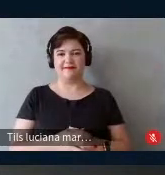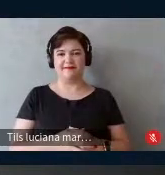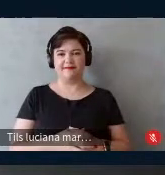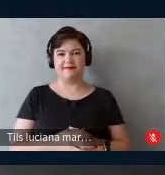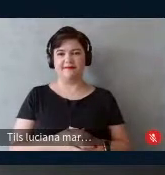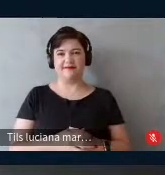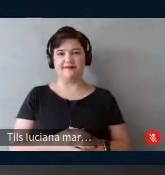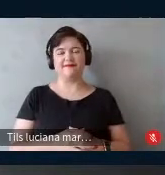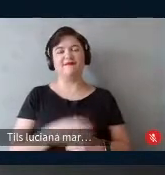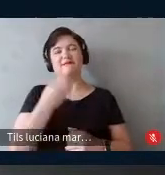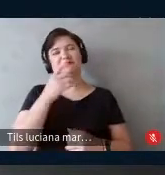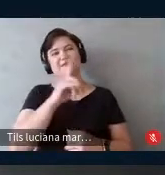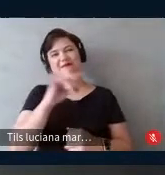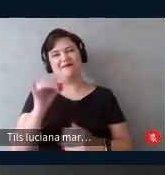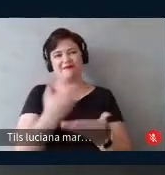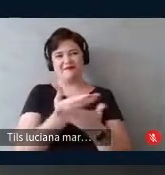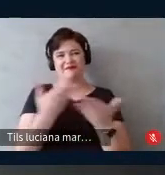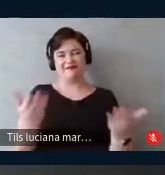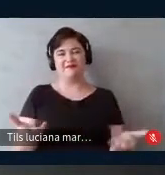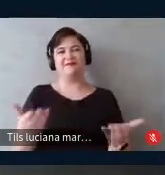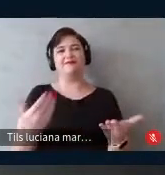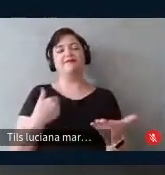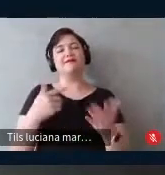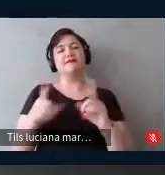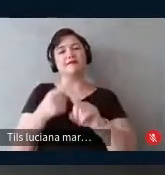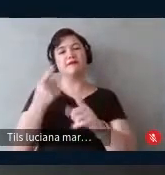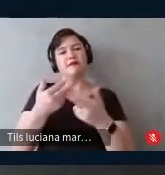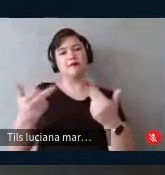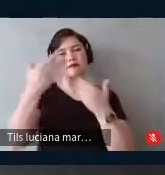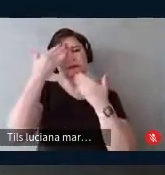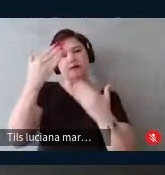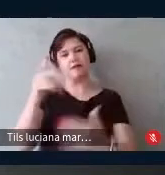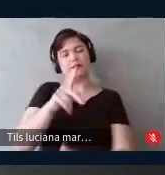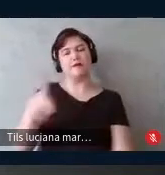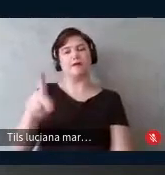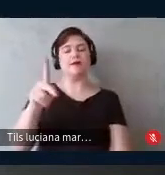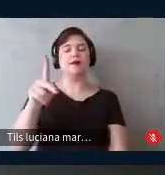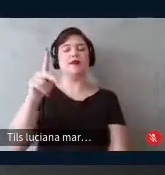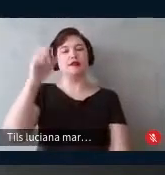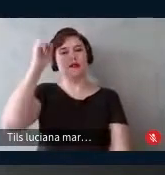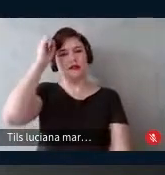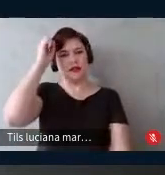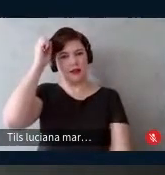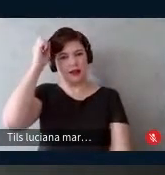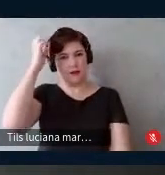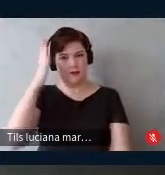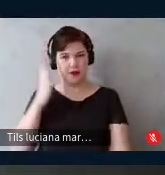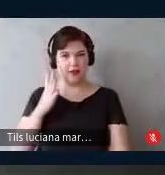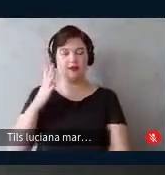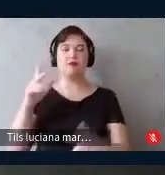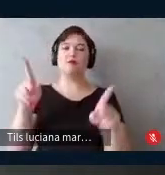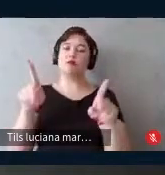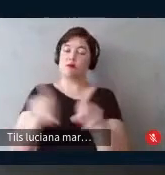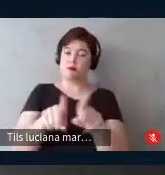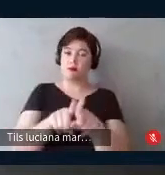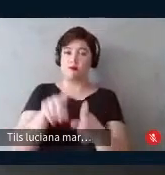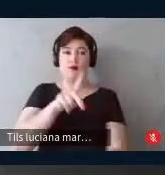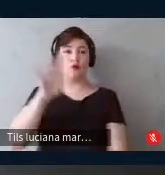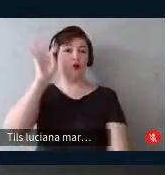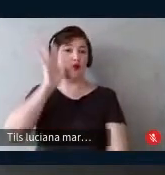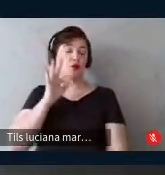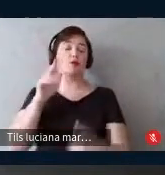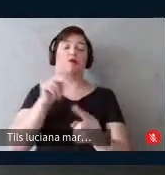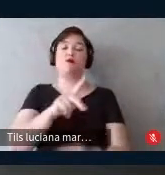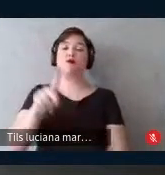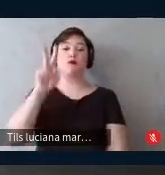Beijo. Bom dia. Queria agradecer a professora Sabine, a professora Tucci e o professor Vinícius por